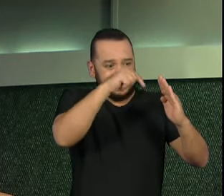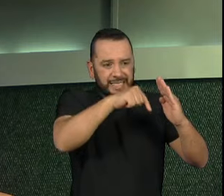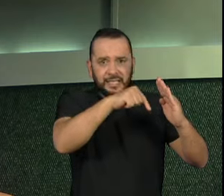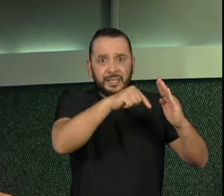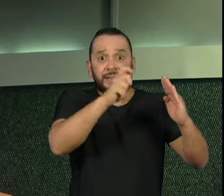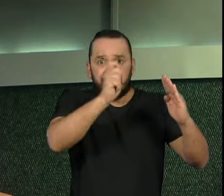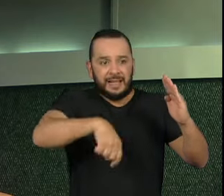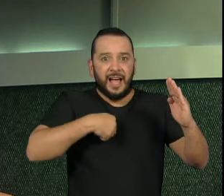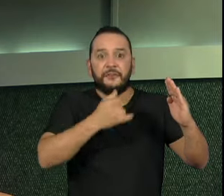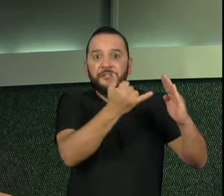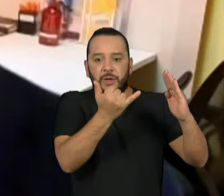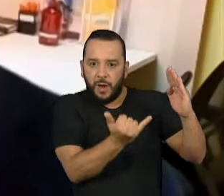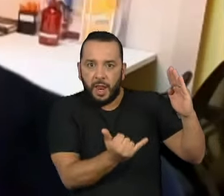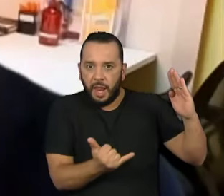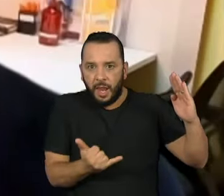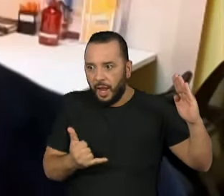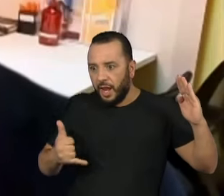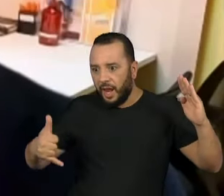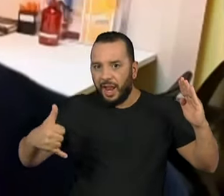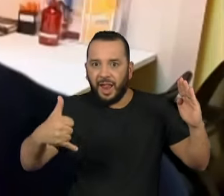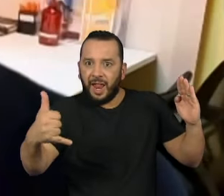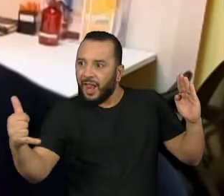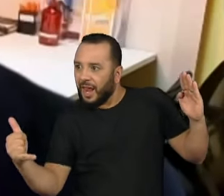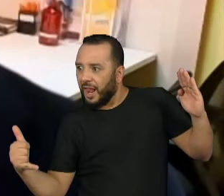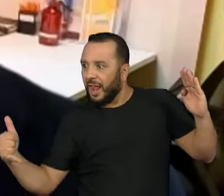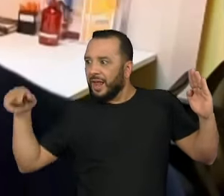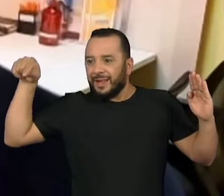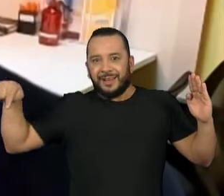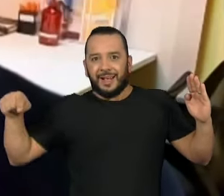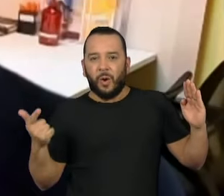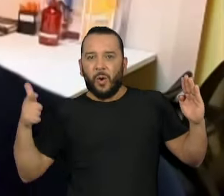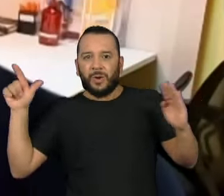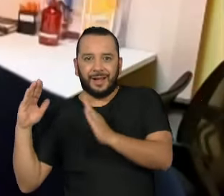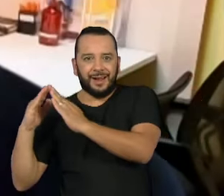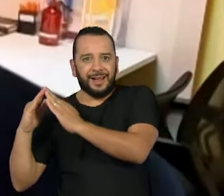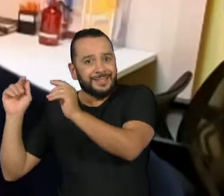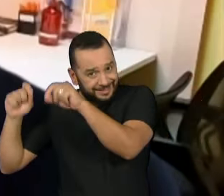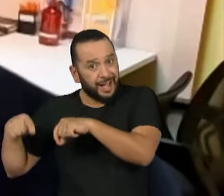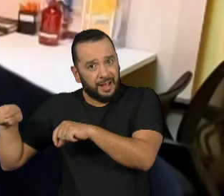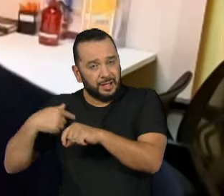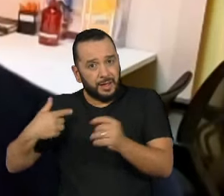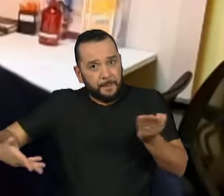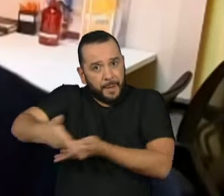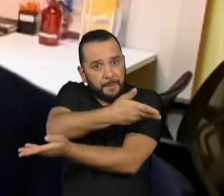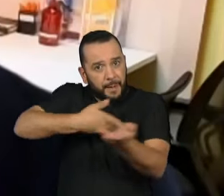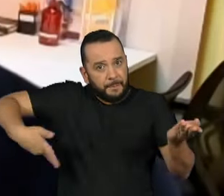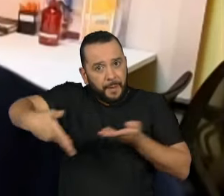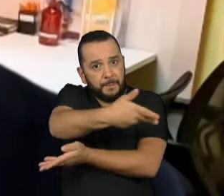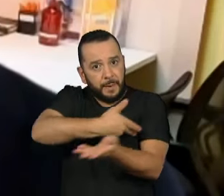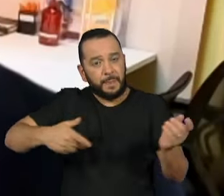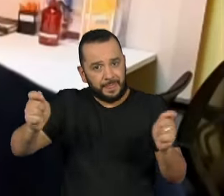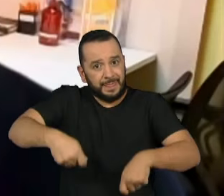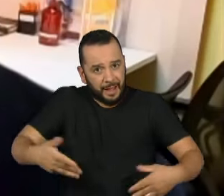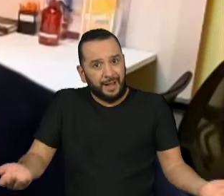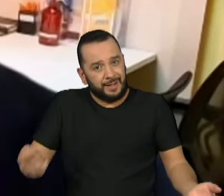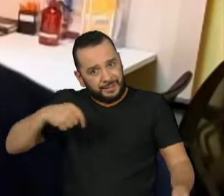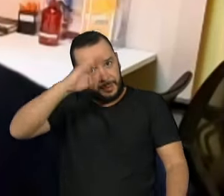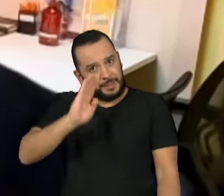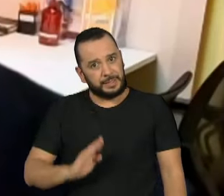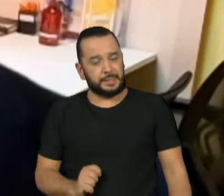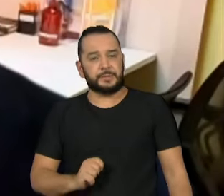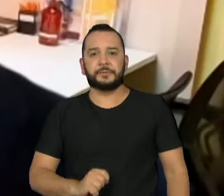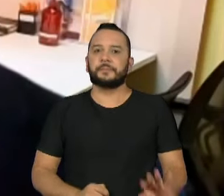local. Isso é possível no Brasil. Para o Brasil continuar avançando no uso da energia solar, nós precisamos, primeiro, que o